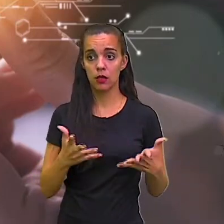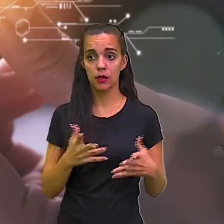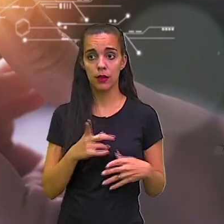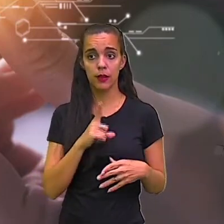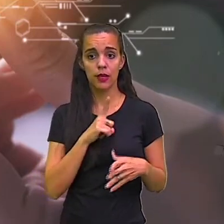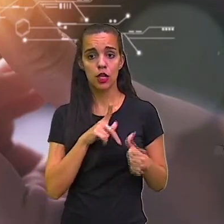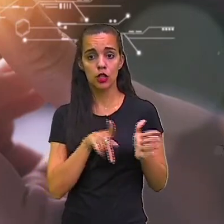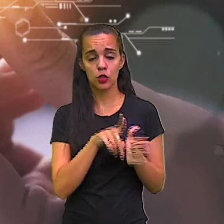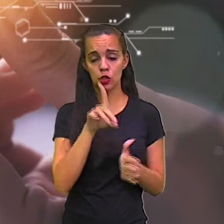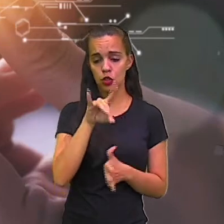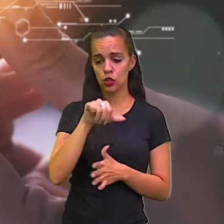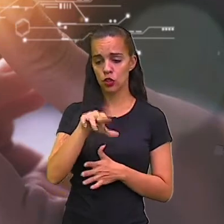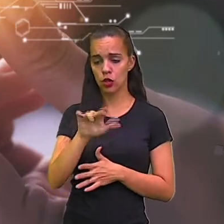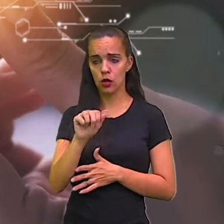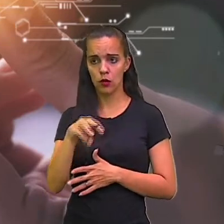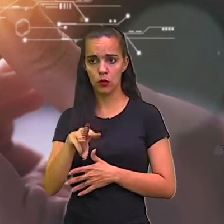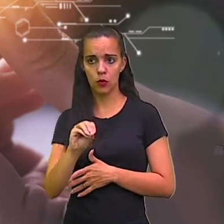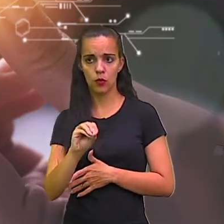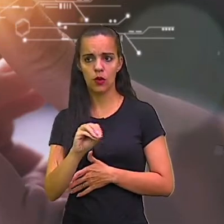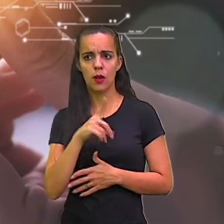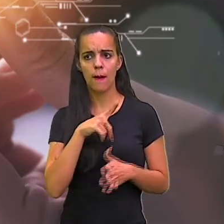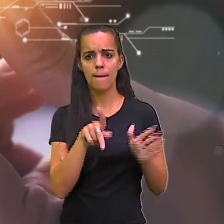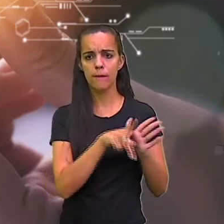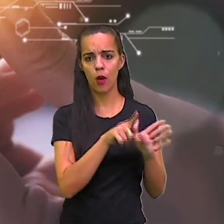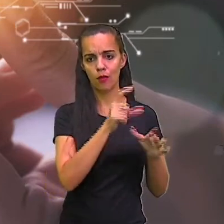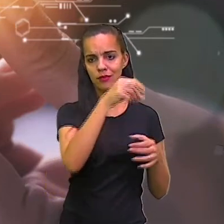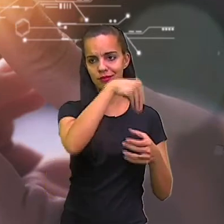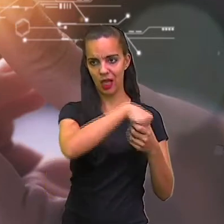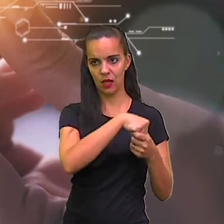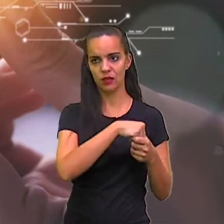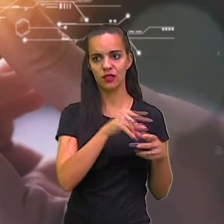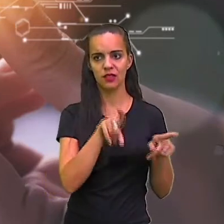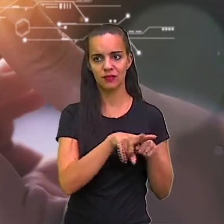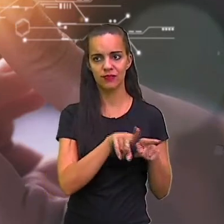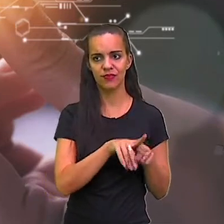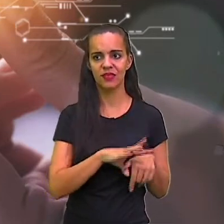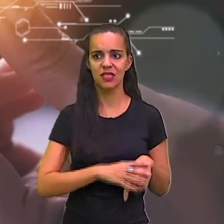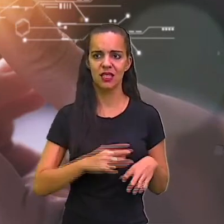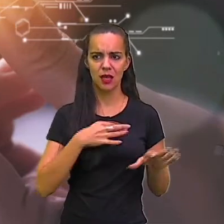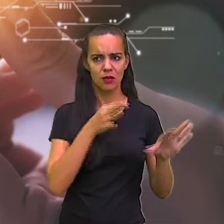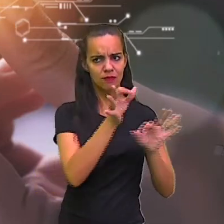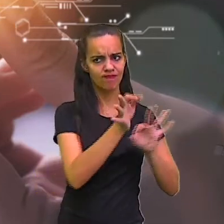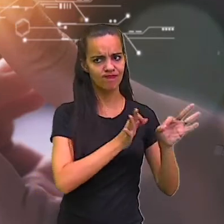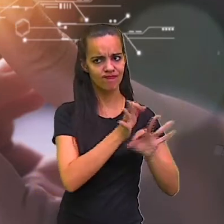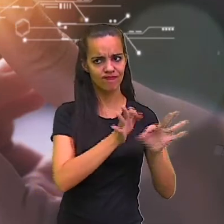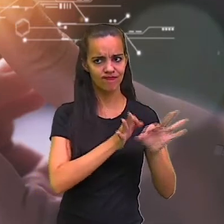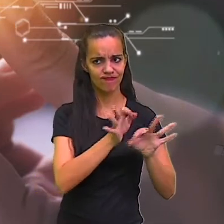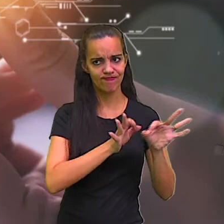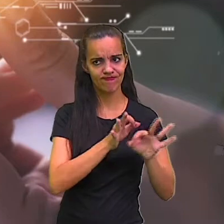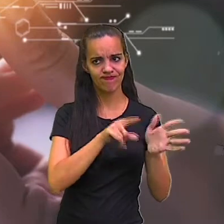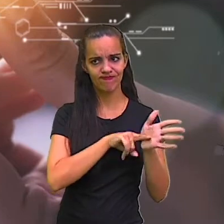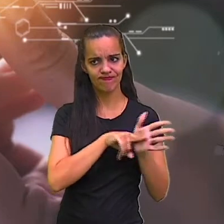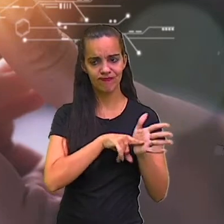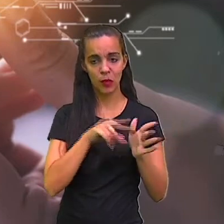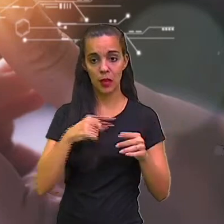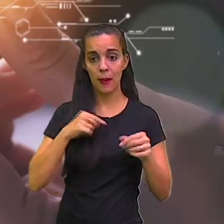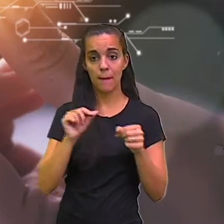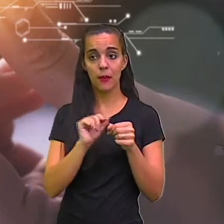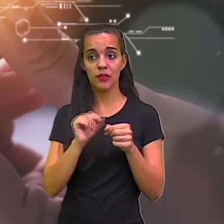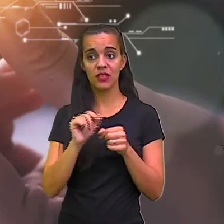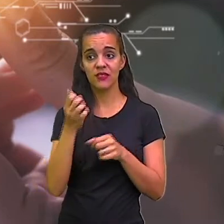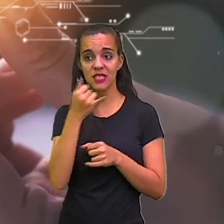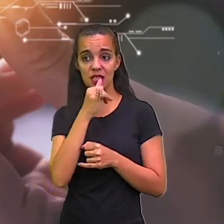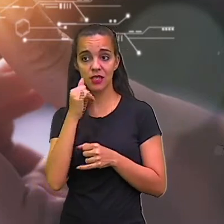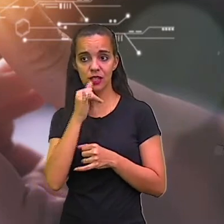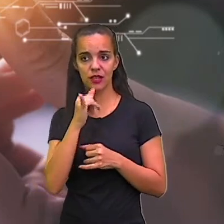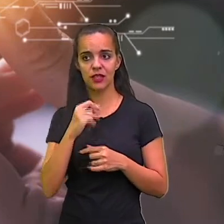o dínamo ou gerador elétrico ele é projetado para transformar em energia elétrica